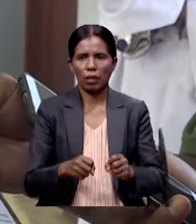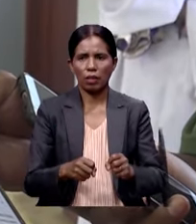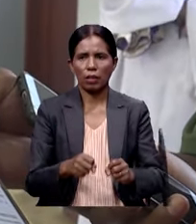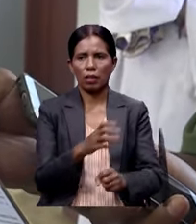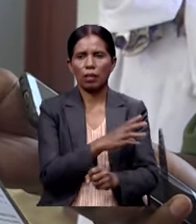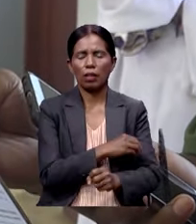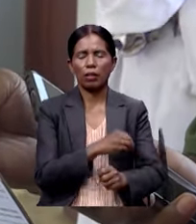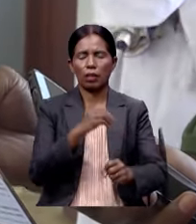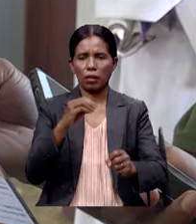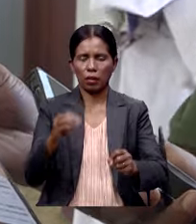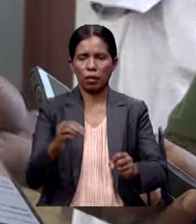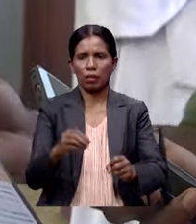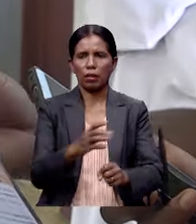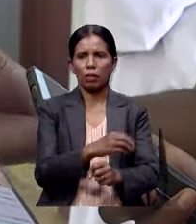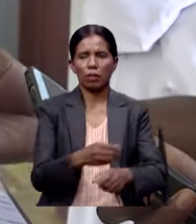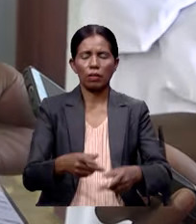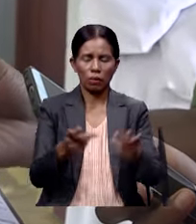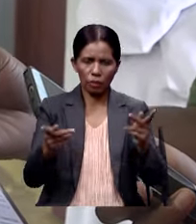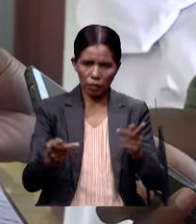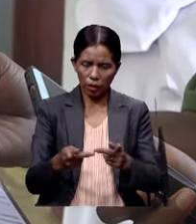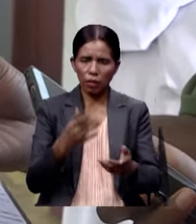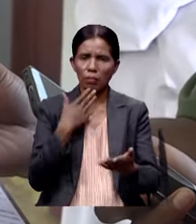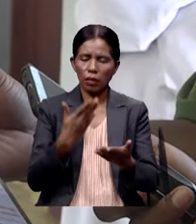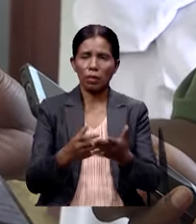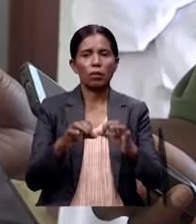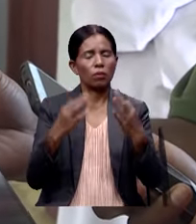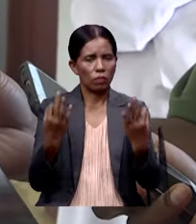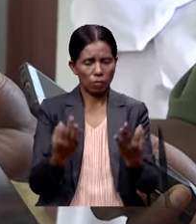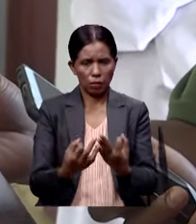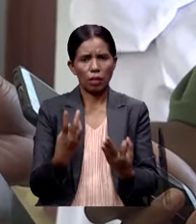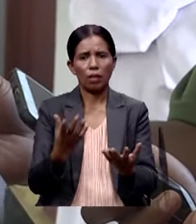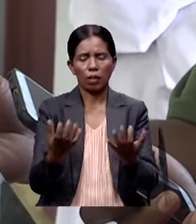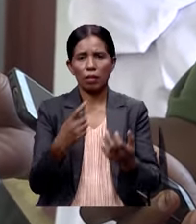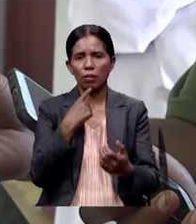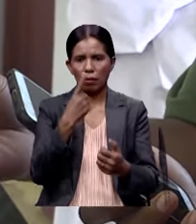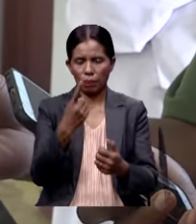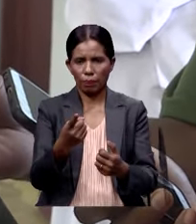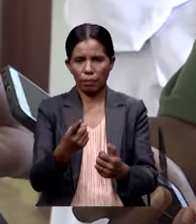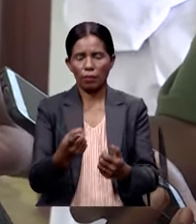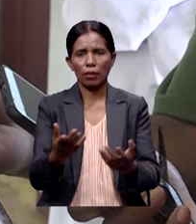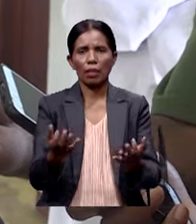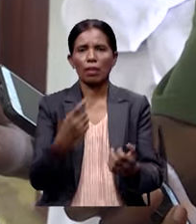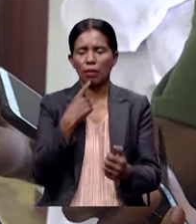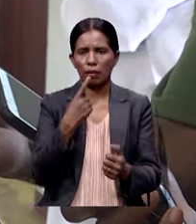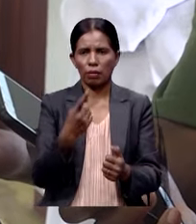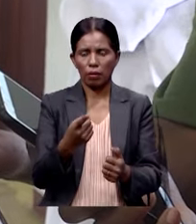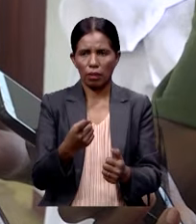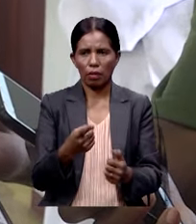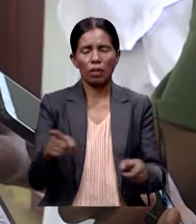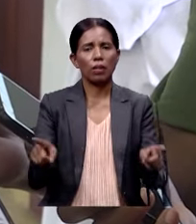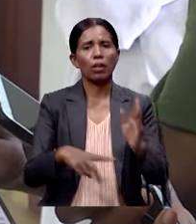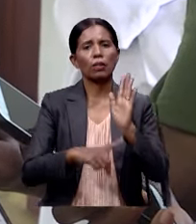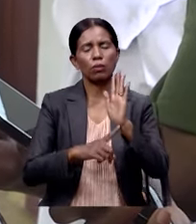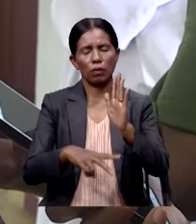descansa mate ya no va a ser ambiente y familia ni ni ya no va a tener otra y tenemos cara va a tirar vemos a cara cato sai en esa valor